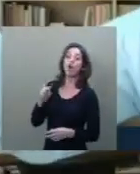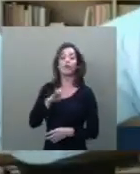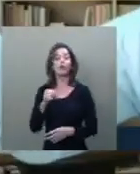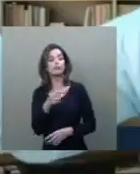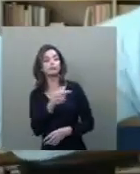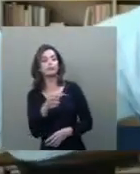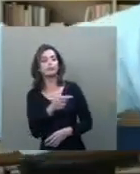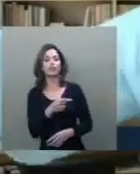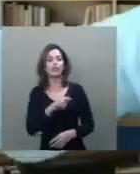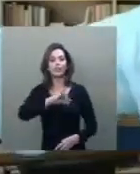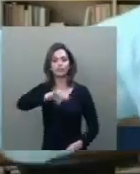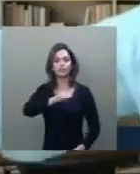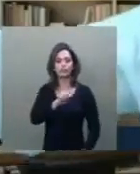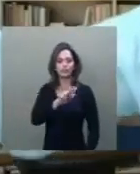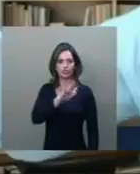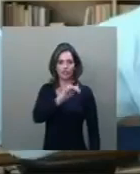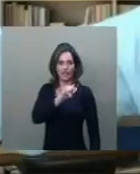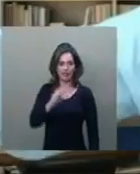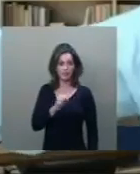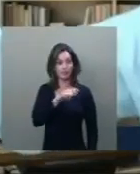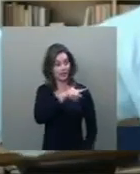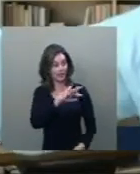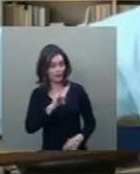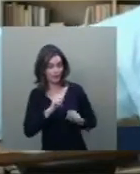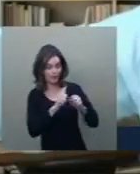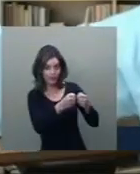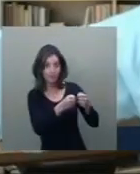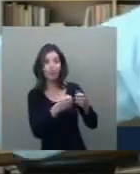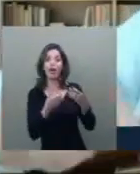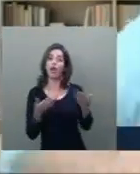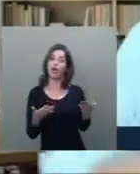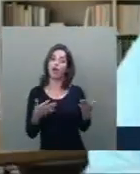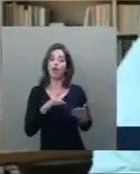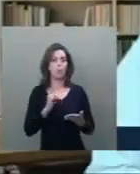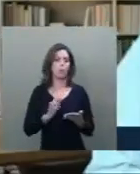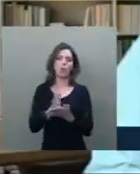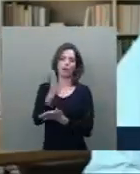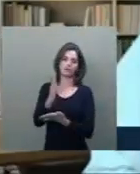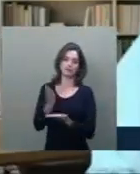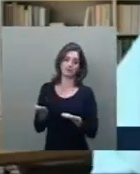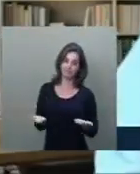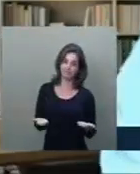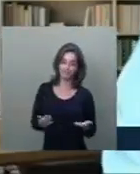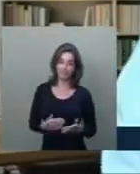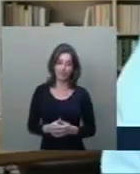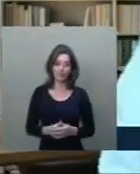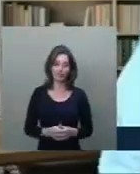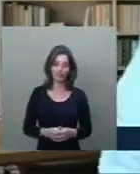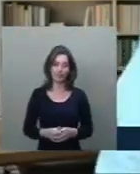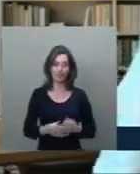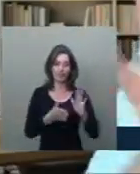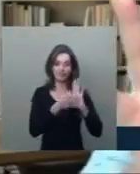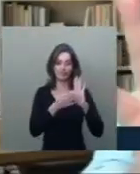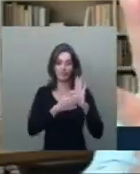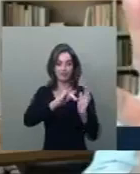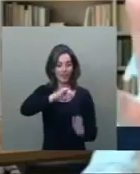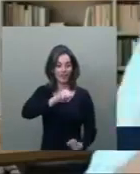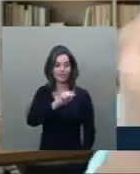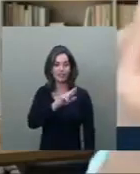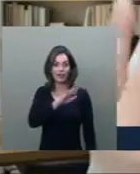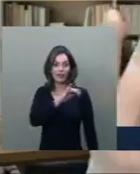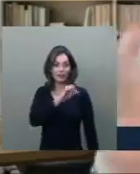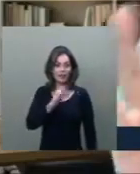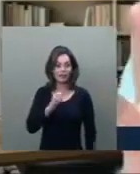Jarbas Passarinho. Se ele defender, o Jarbas Passarinho defender, passa. Entreguei o texto para o Jarbas Passarinho,